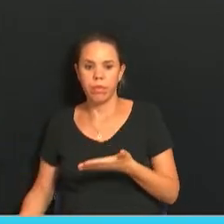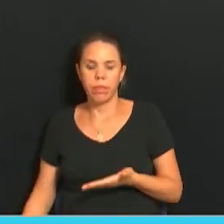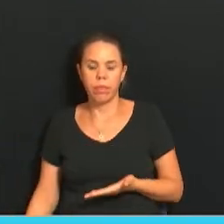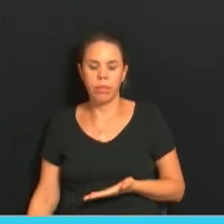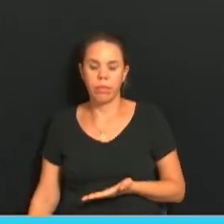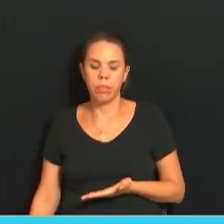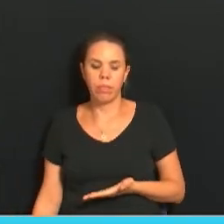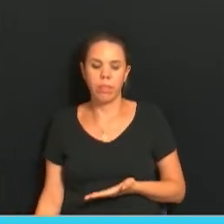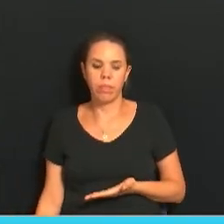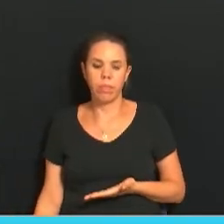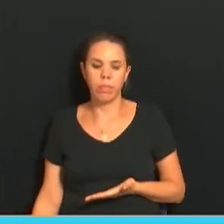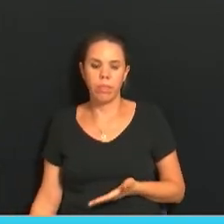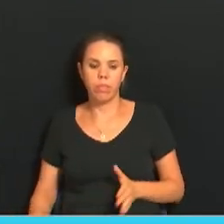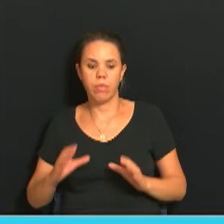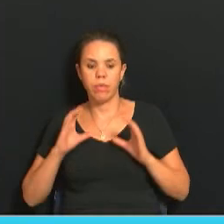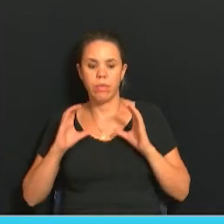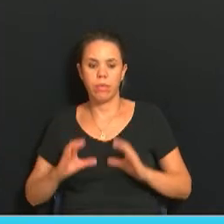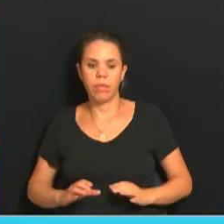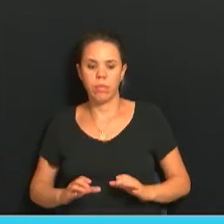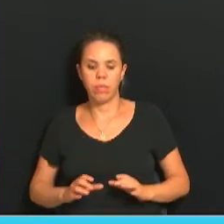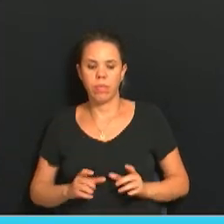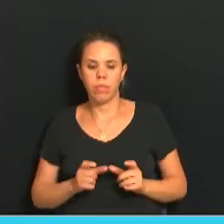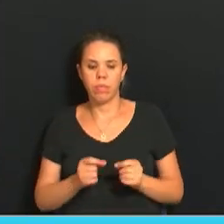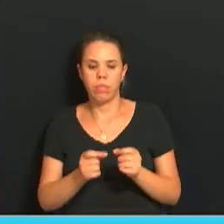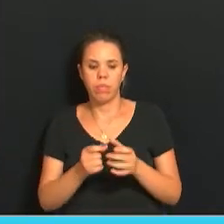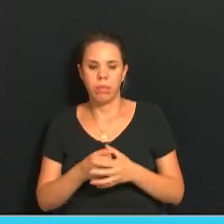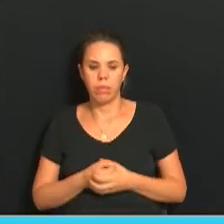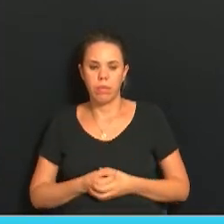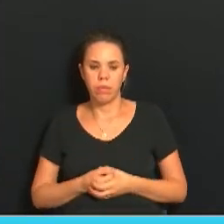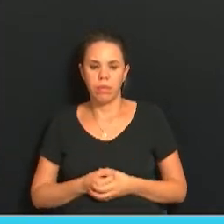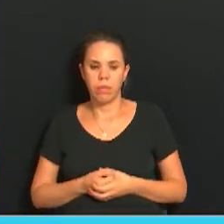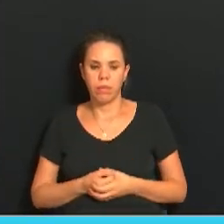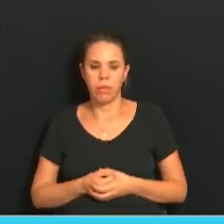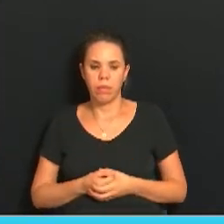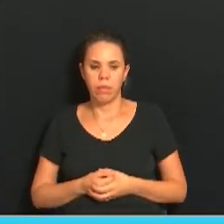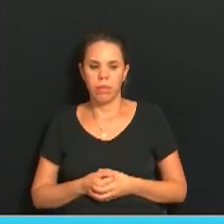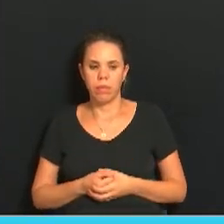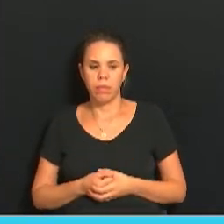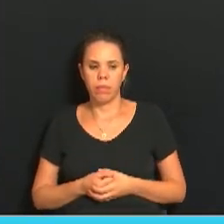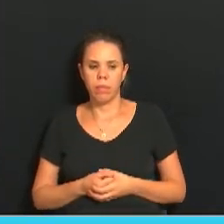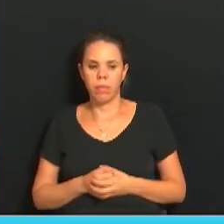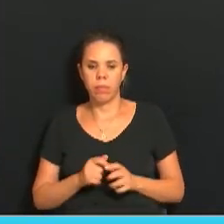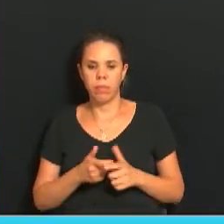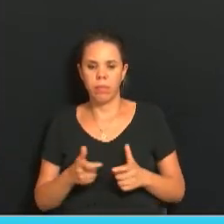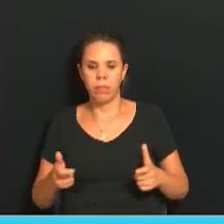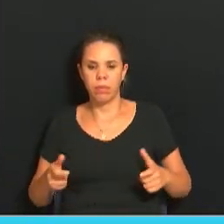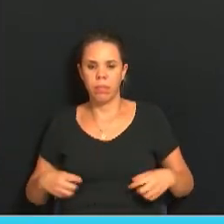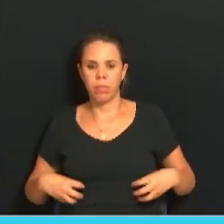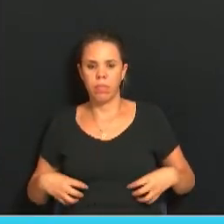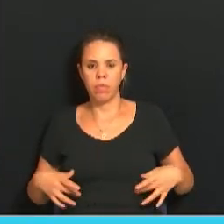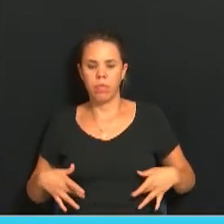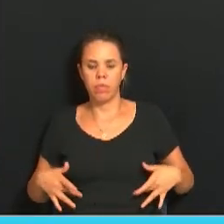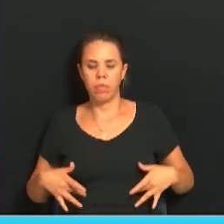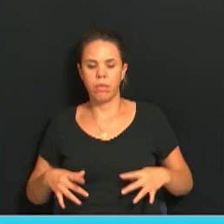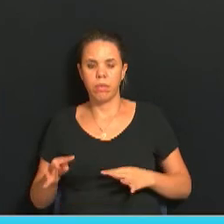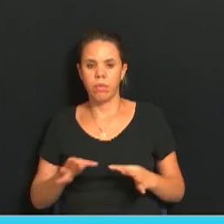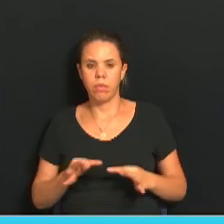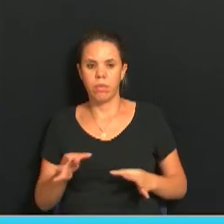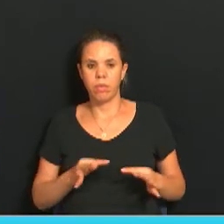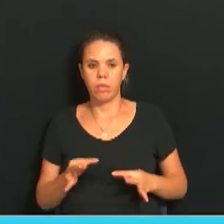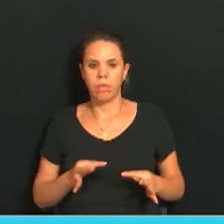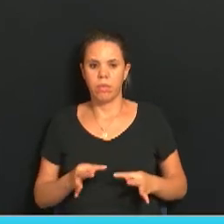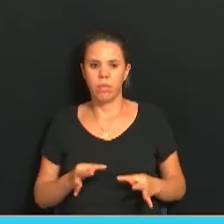um comportamento do tumor, que é a hipervascularização, ou então a imunoterapia, que na verdade é